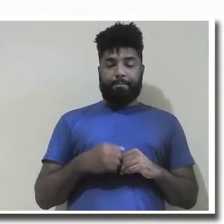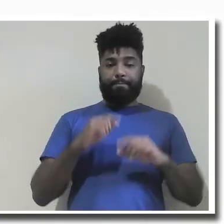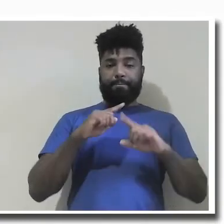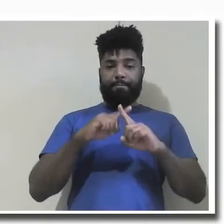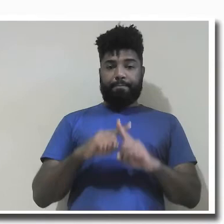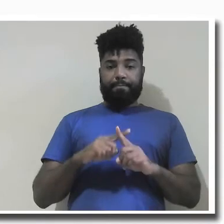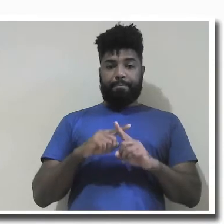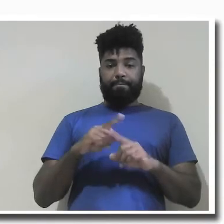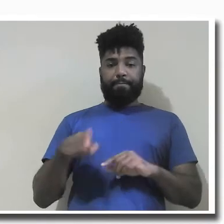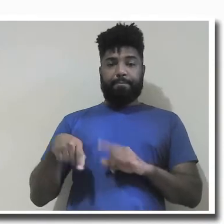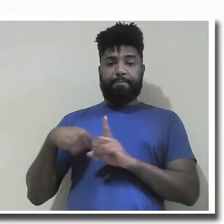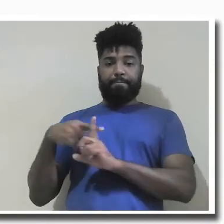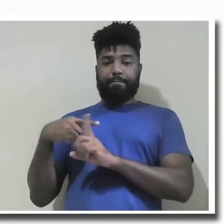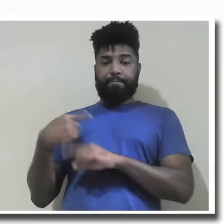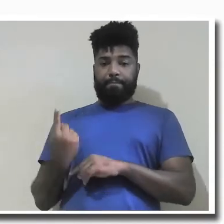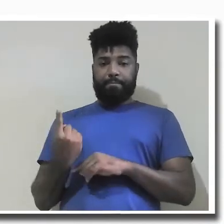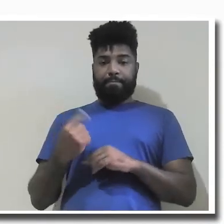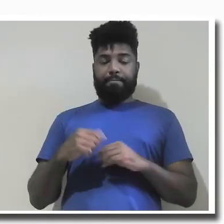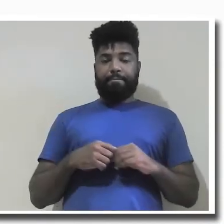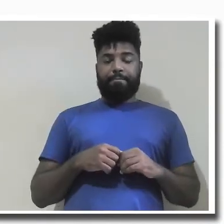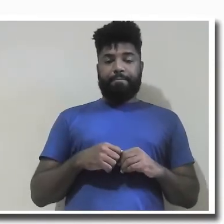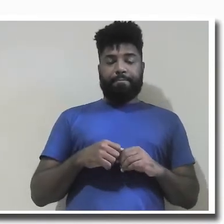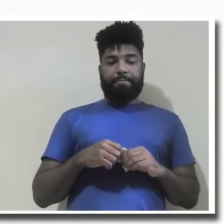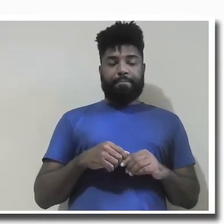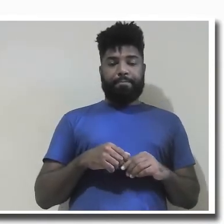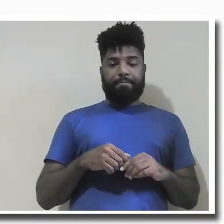vezes o mais 1.